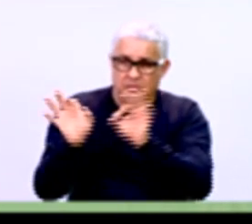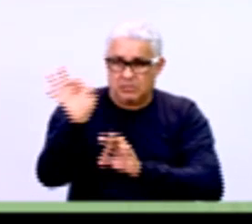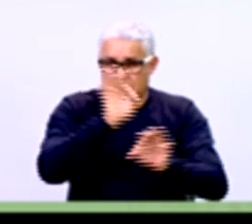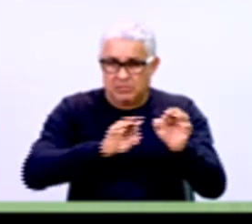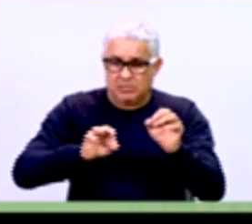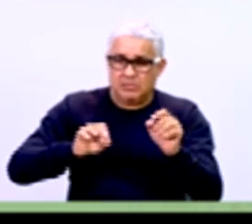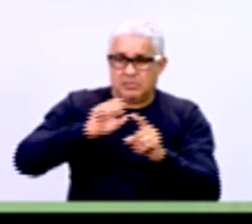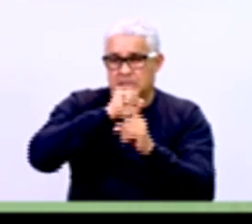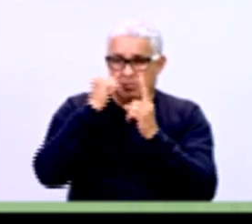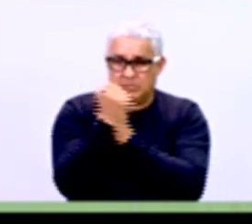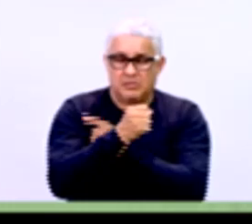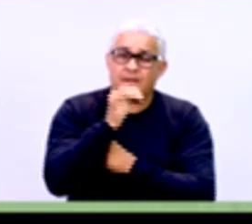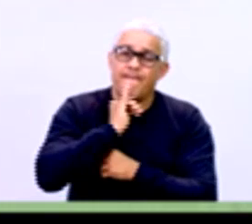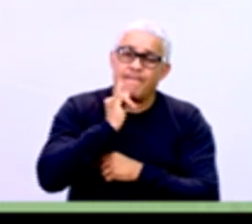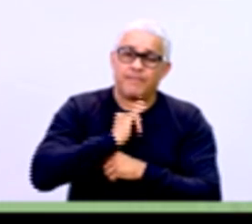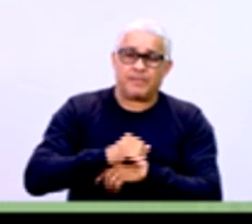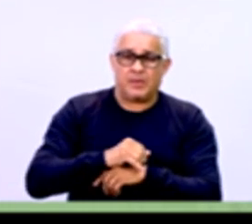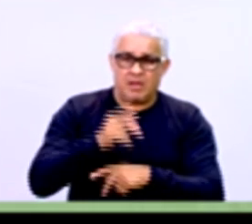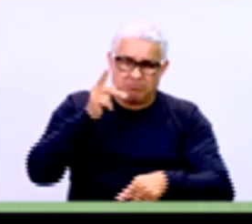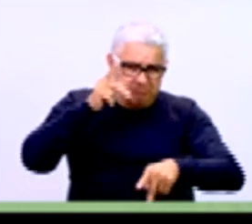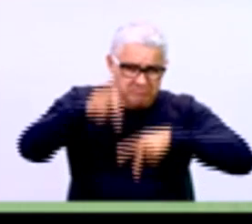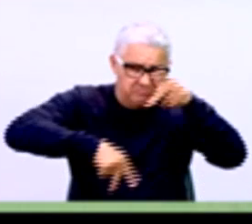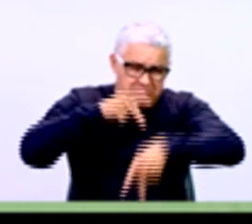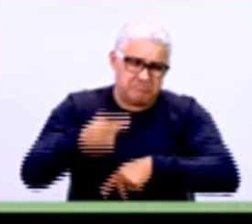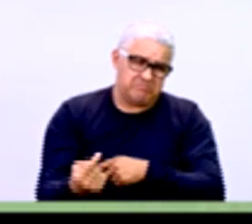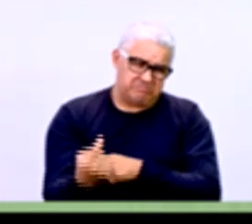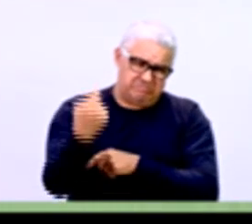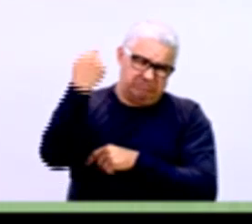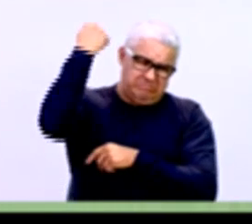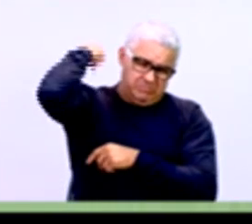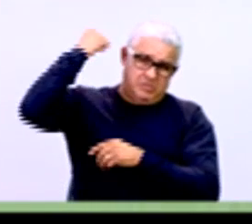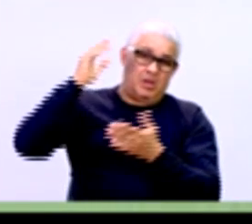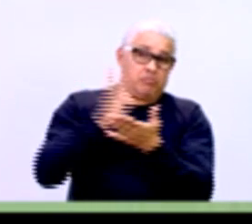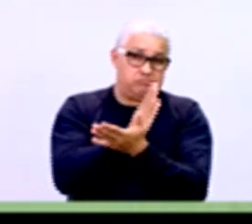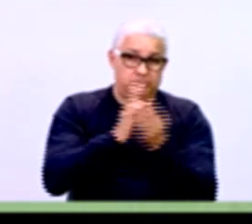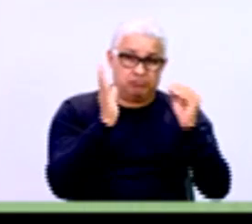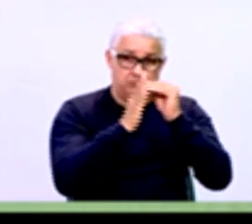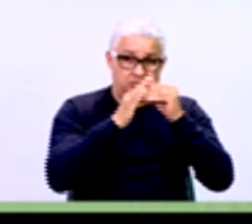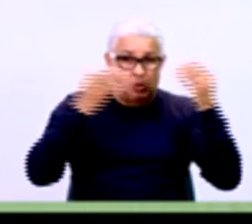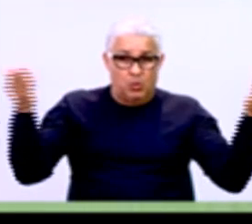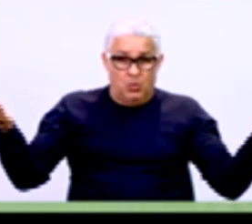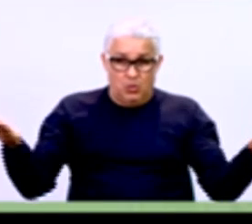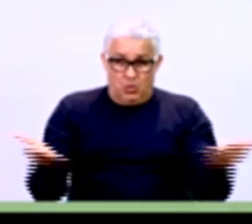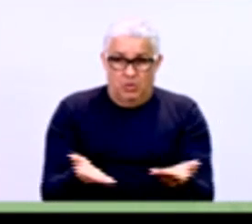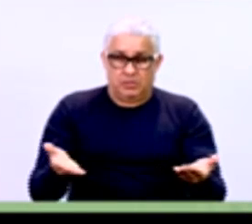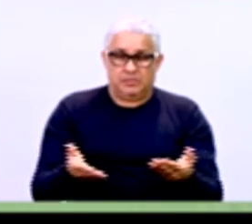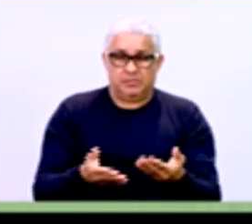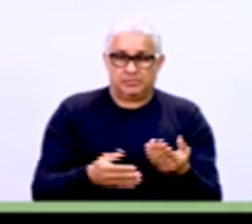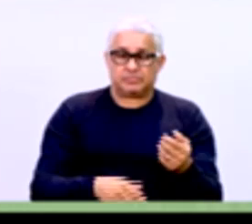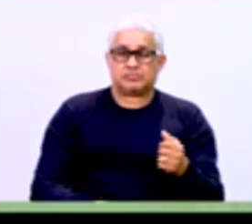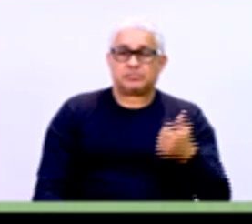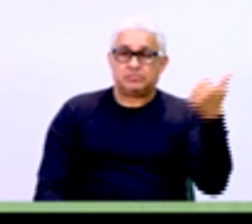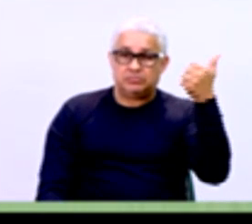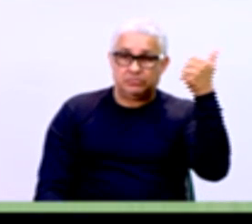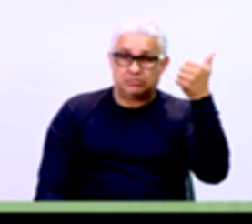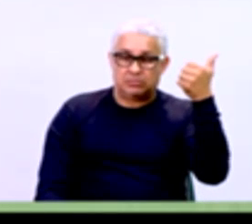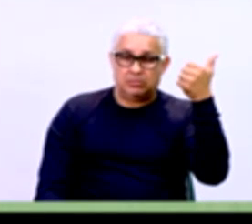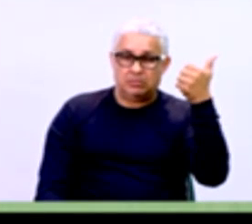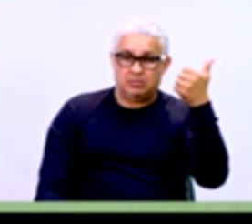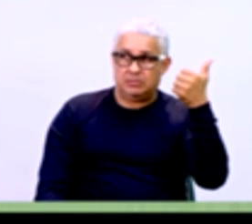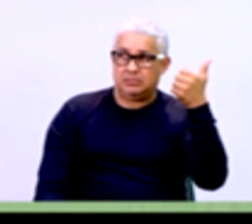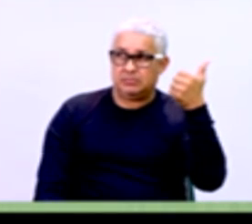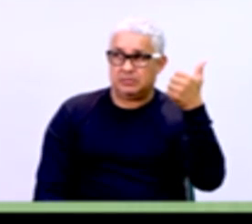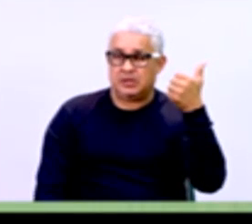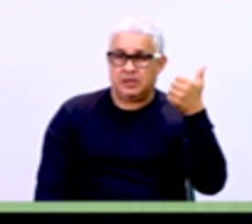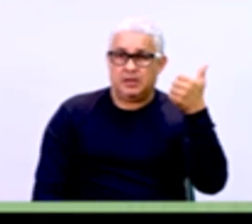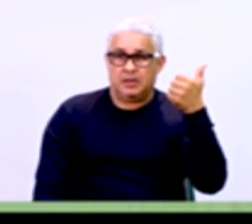social. Exemplo, povos primitivos e alguns indígenas atuais. Vamos analisar esse primeiro estágio. Esse estágio